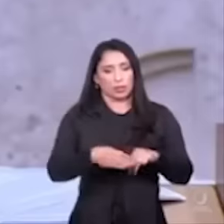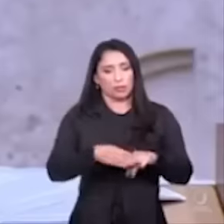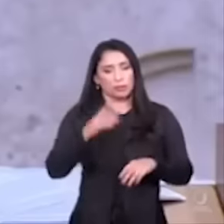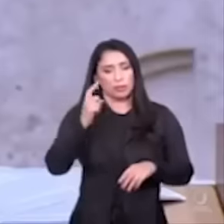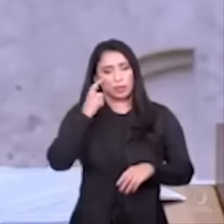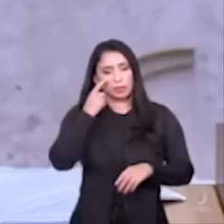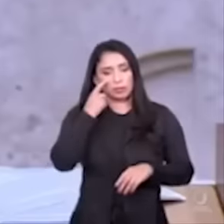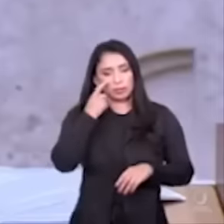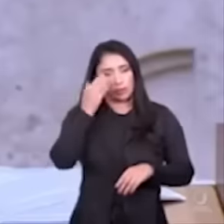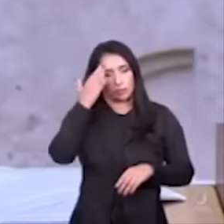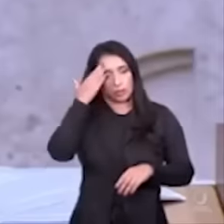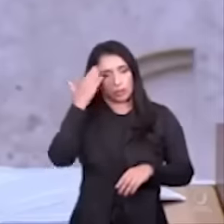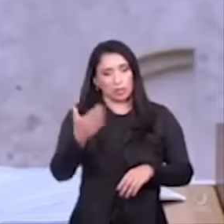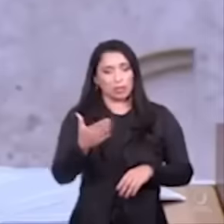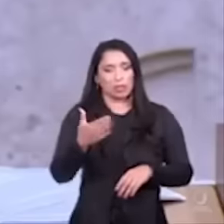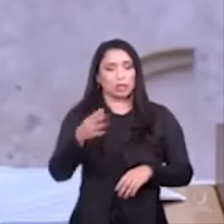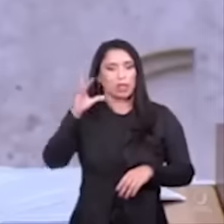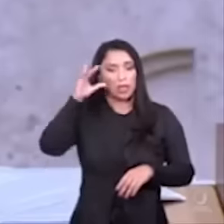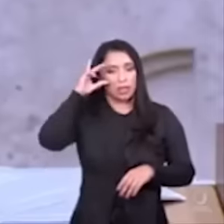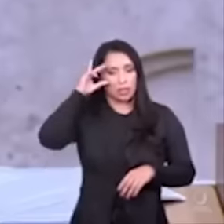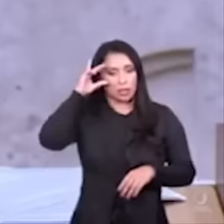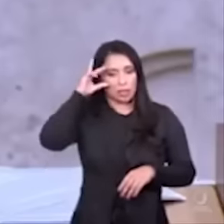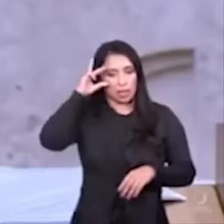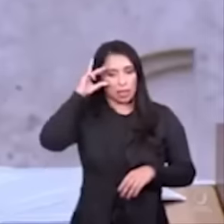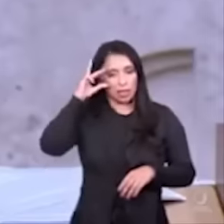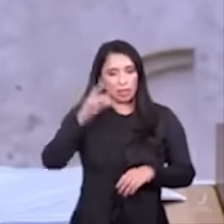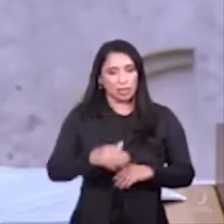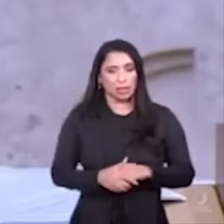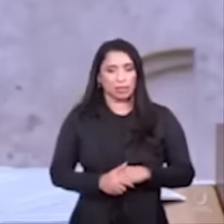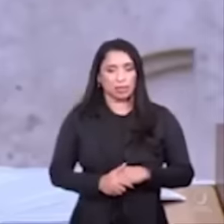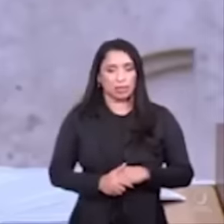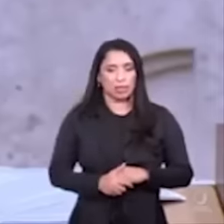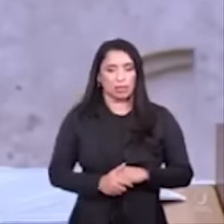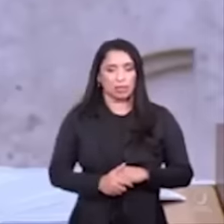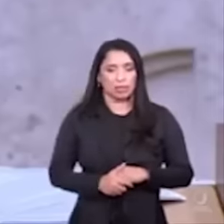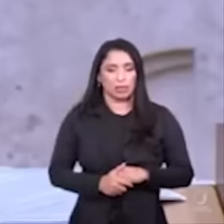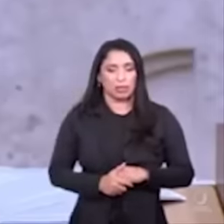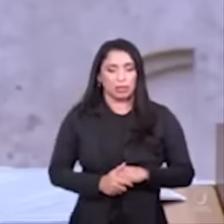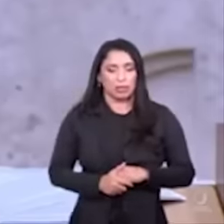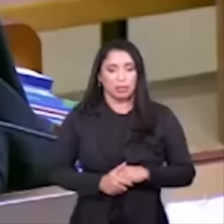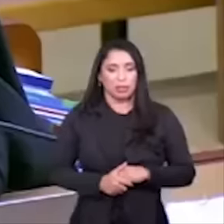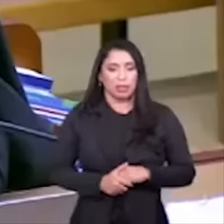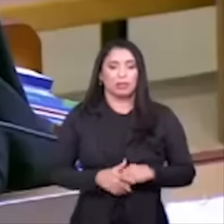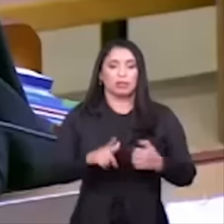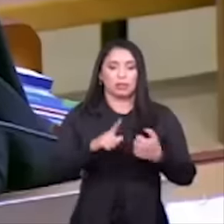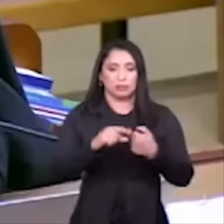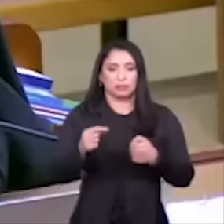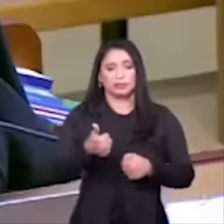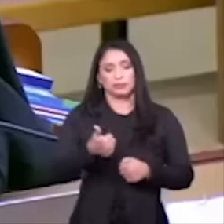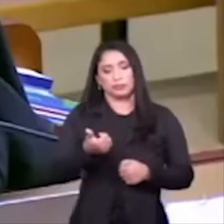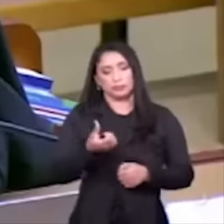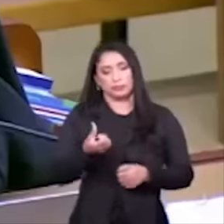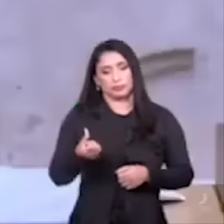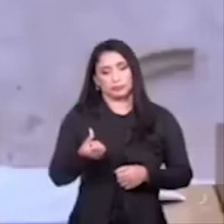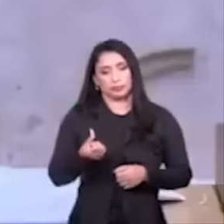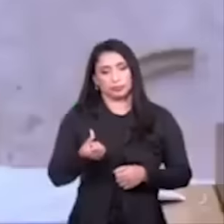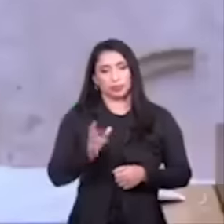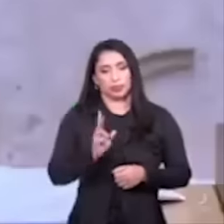aqui Ministro André mantém a posição pelo perdão pelo 16